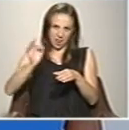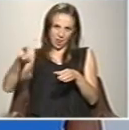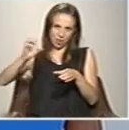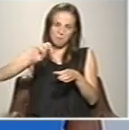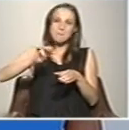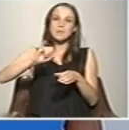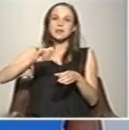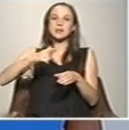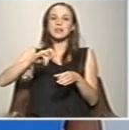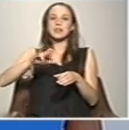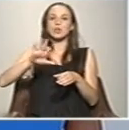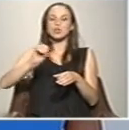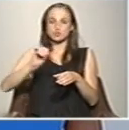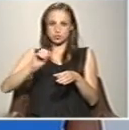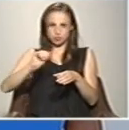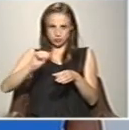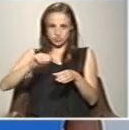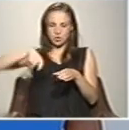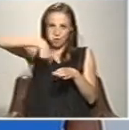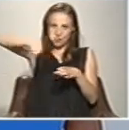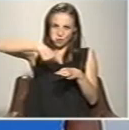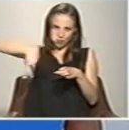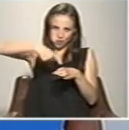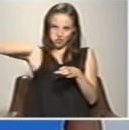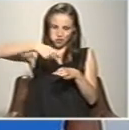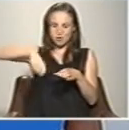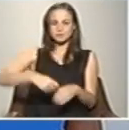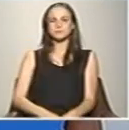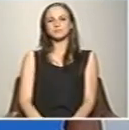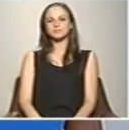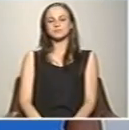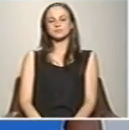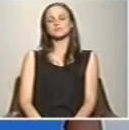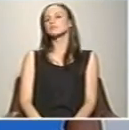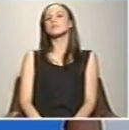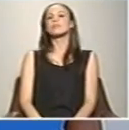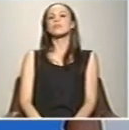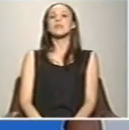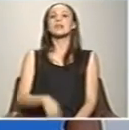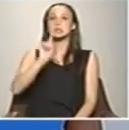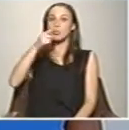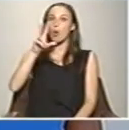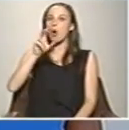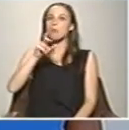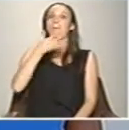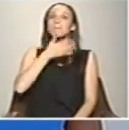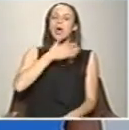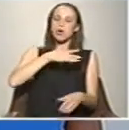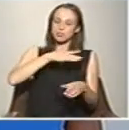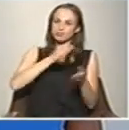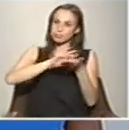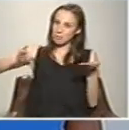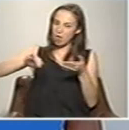mirtilos, com a farinha já adicionada, que é para eles não pegarem, a mistura. Bate as claras, portanto, à parte, e